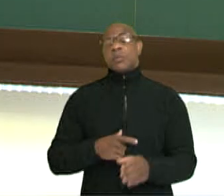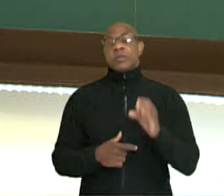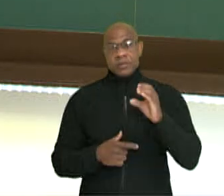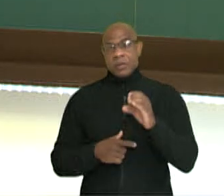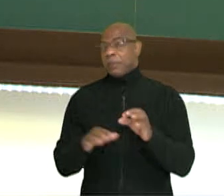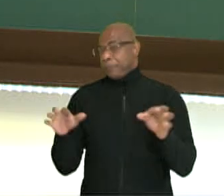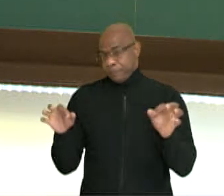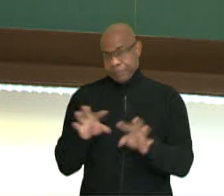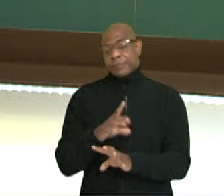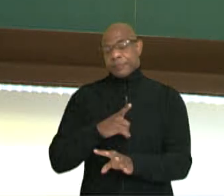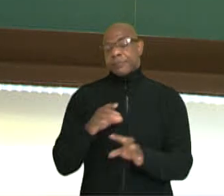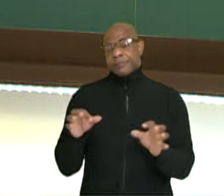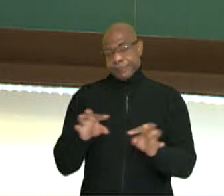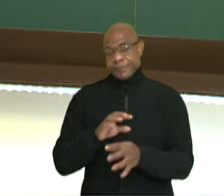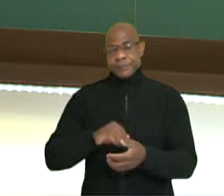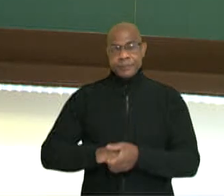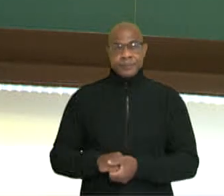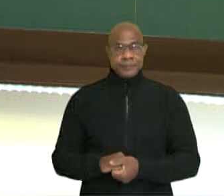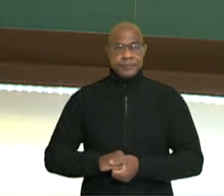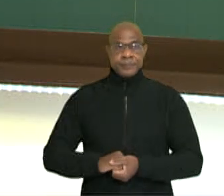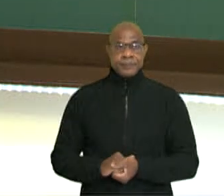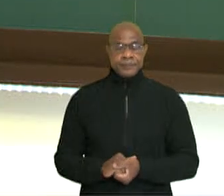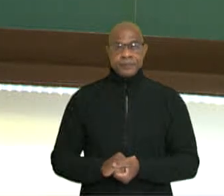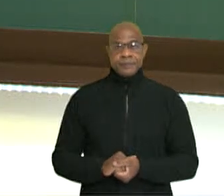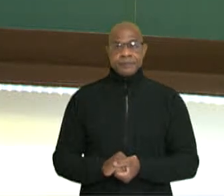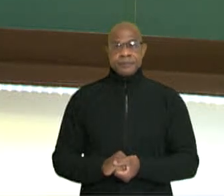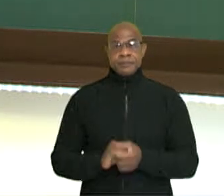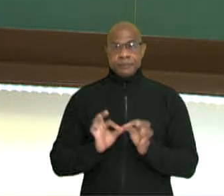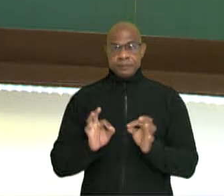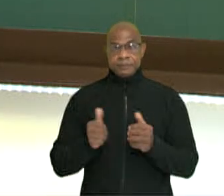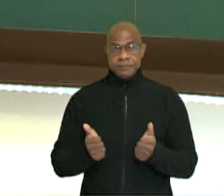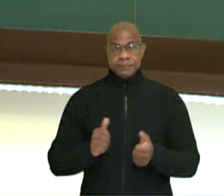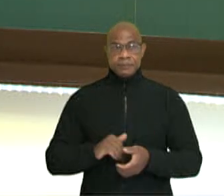como nosso elemento que se assemelha a um gás nobre, correto?